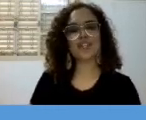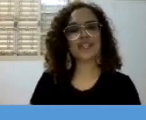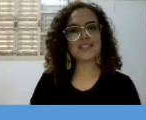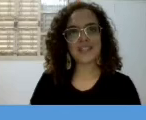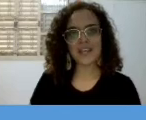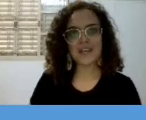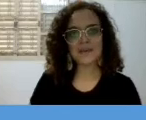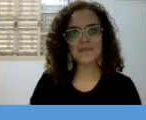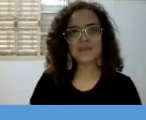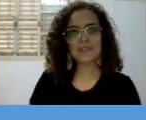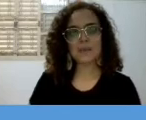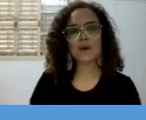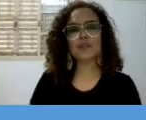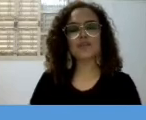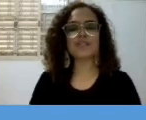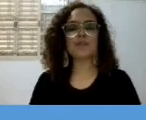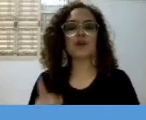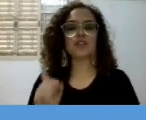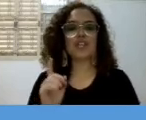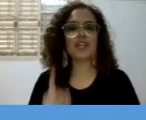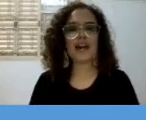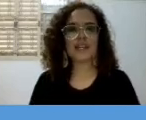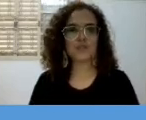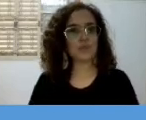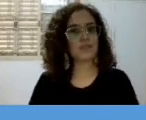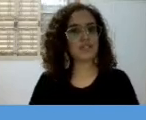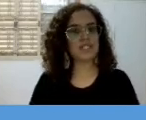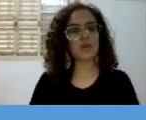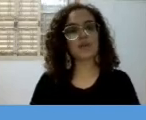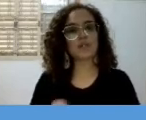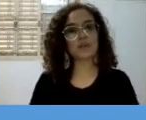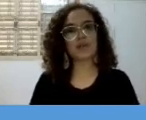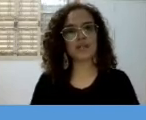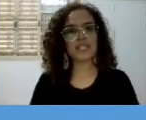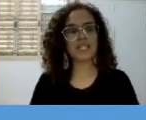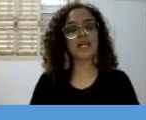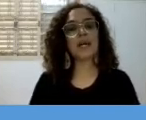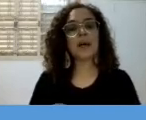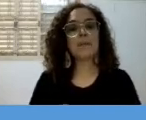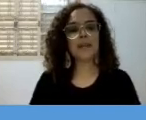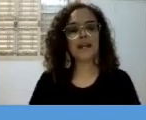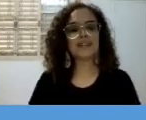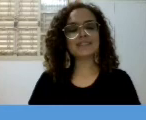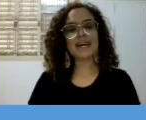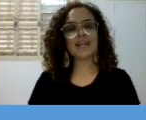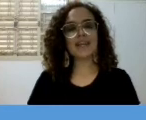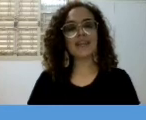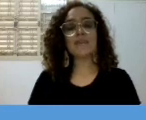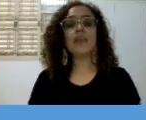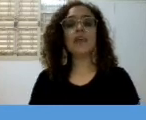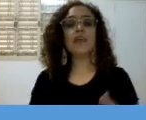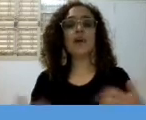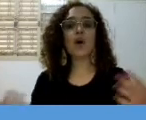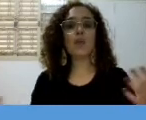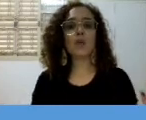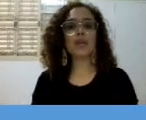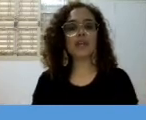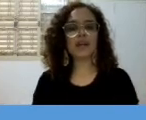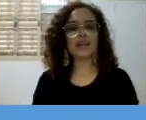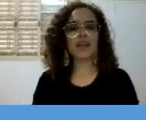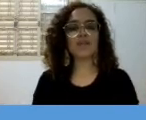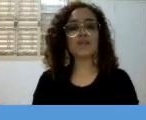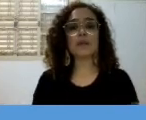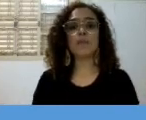da Cantiga da Sereia, tá bom? Então você pode criar a sua versão, a sua quadrinha para cantar aqui. E